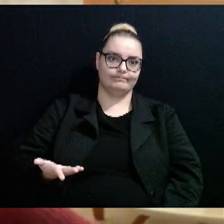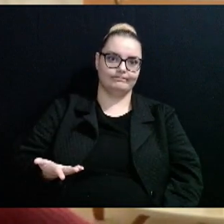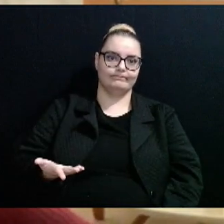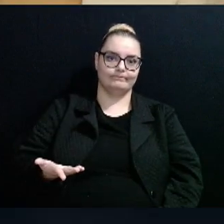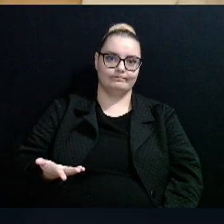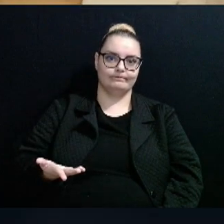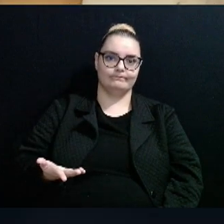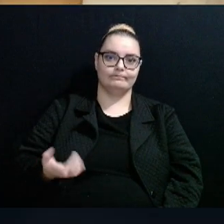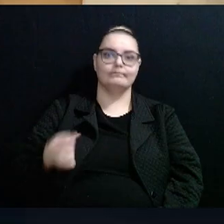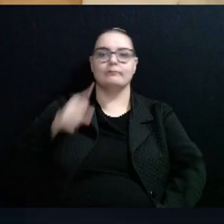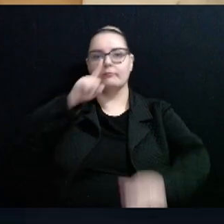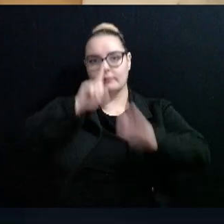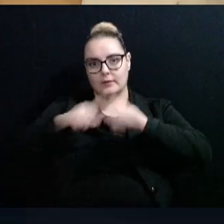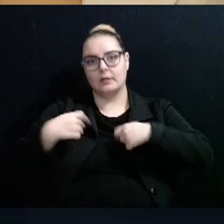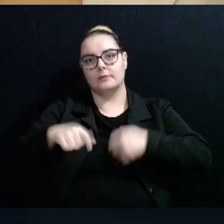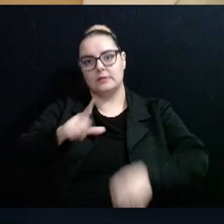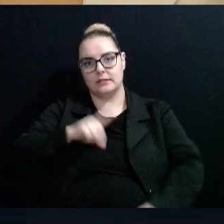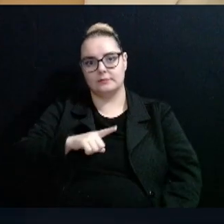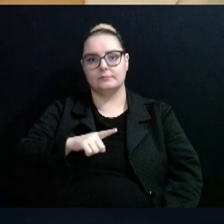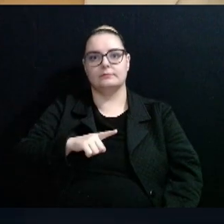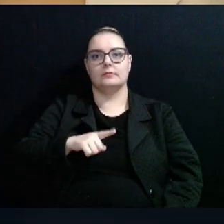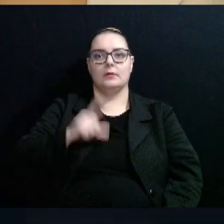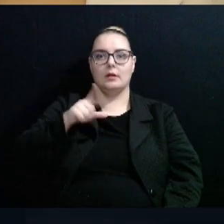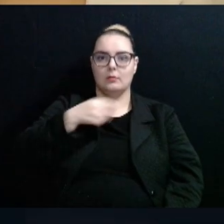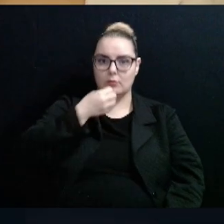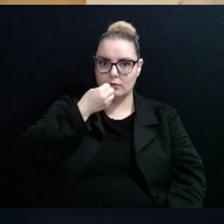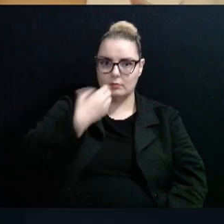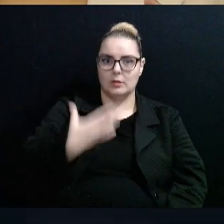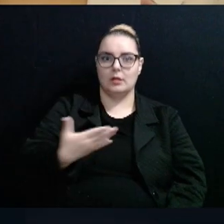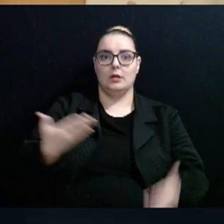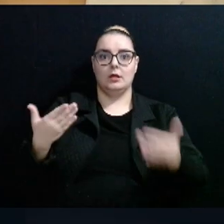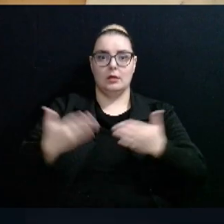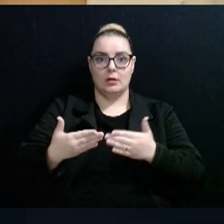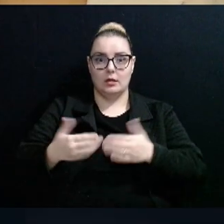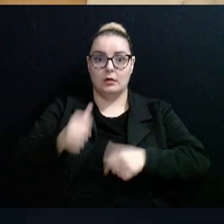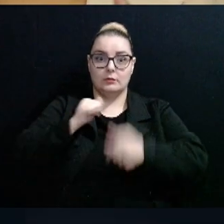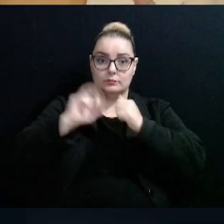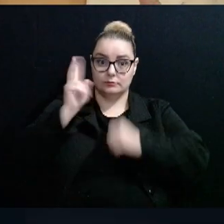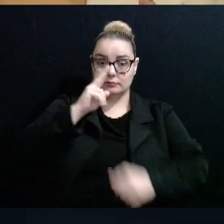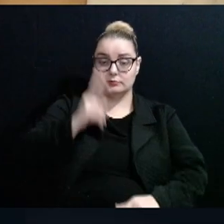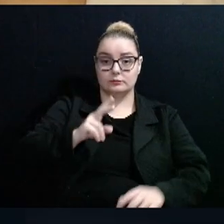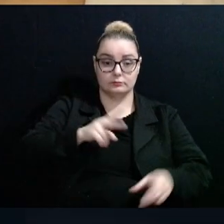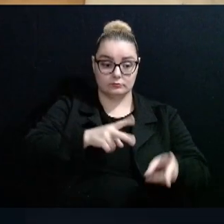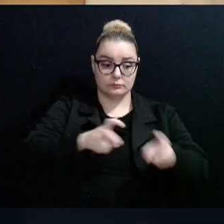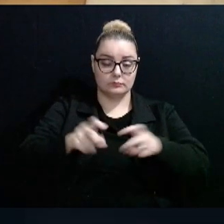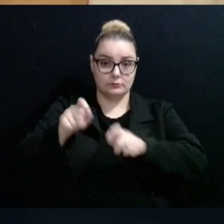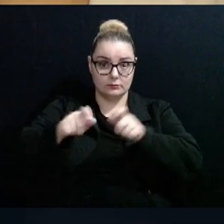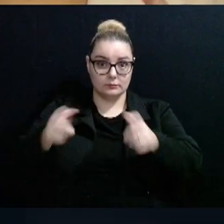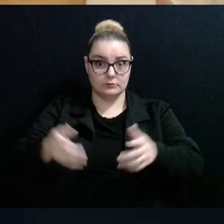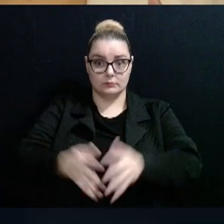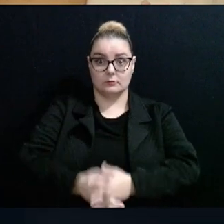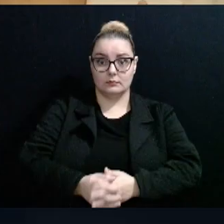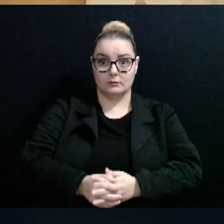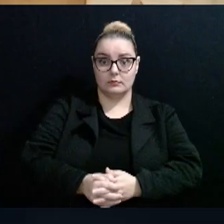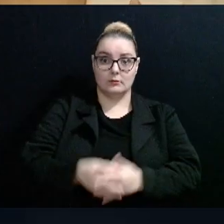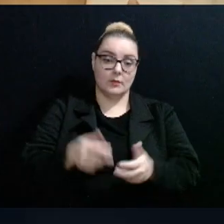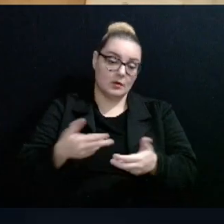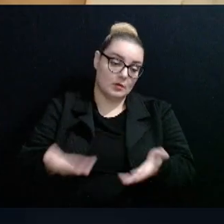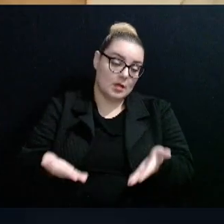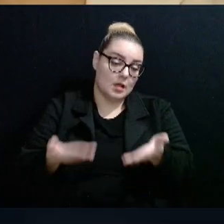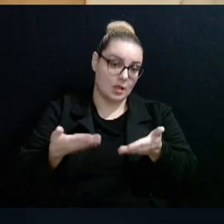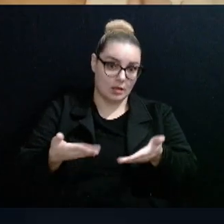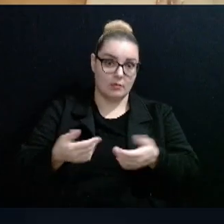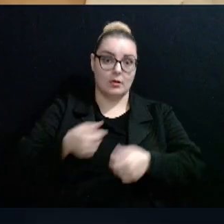gente precisa ter. Muito bem. Agora, o álcool ele é visto por muita gente, né, como algo leve. Se a gente falar de cerveja,